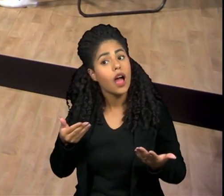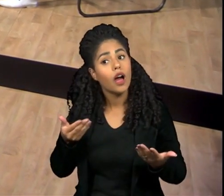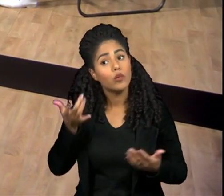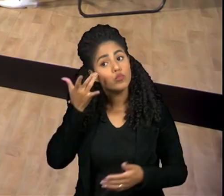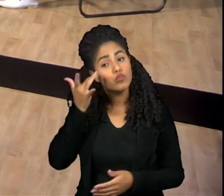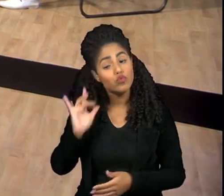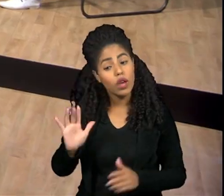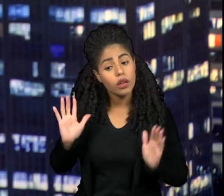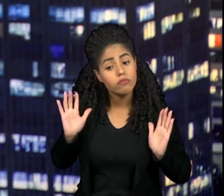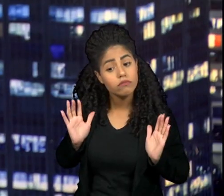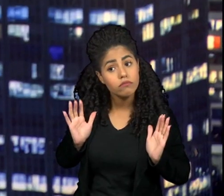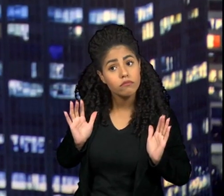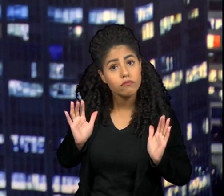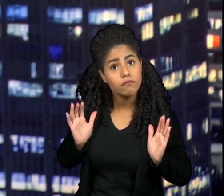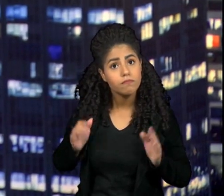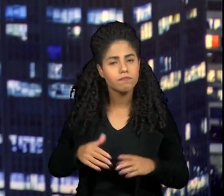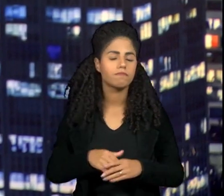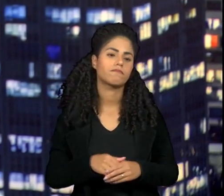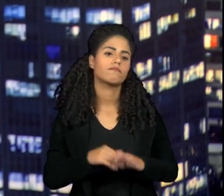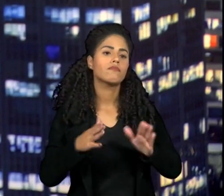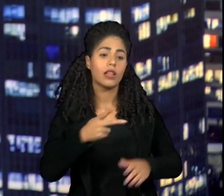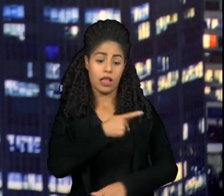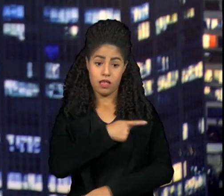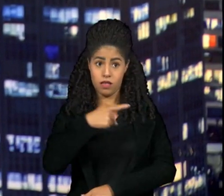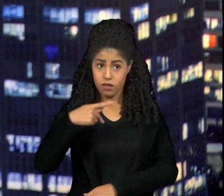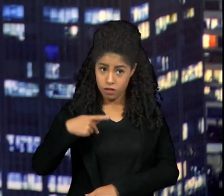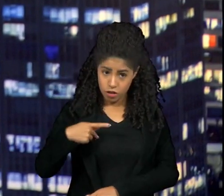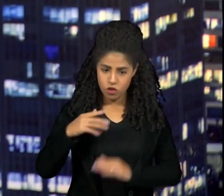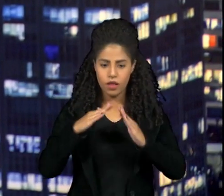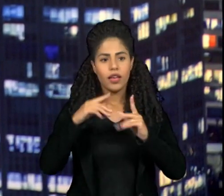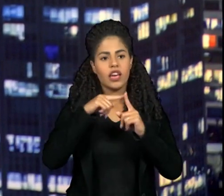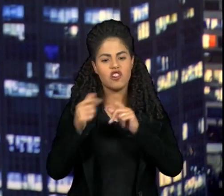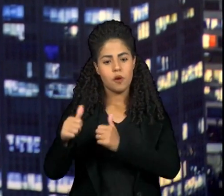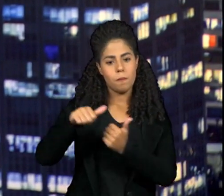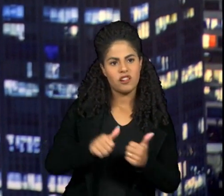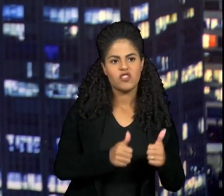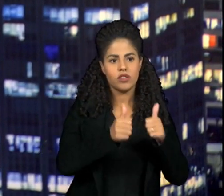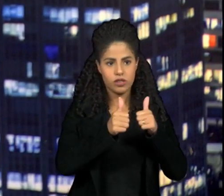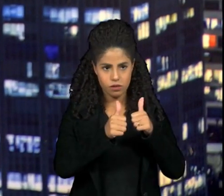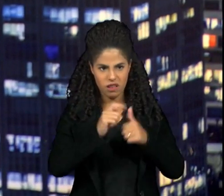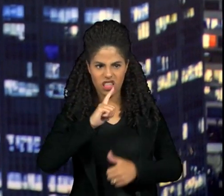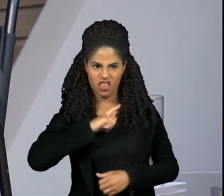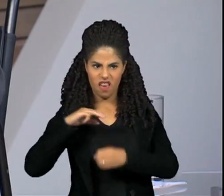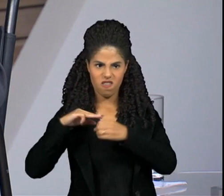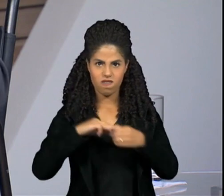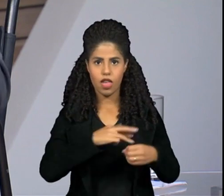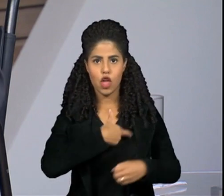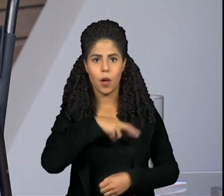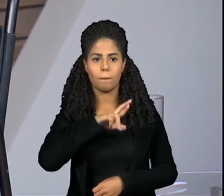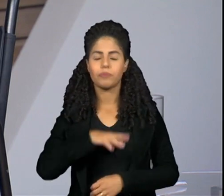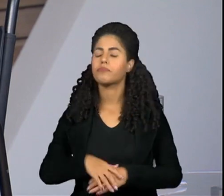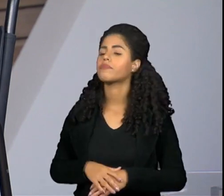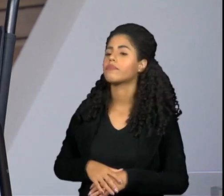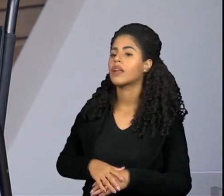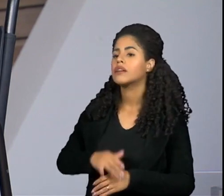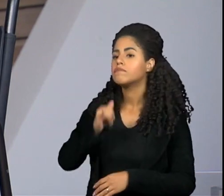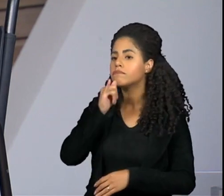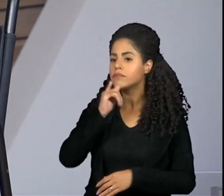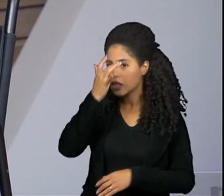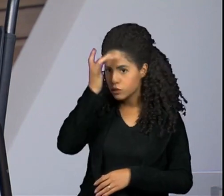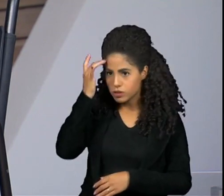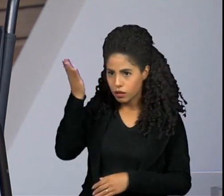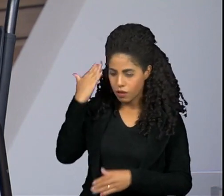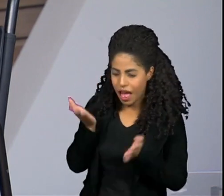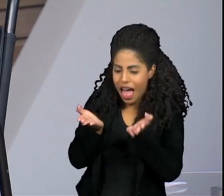religiosa. Pastor, na Igreja Batista há algum tipo de perseguição religiosa? Os evangélicos sofreram